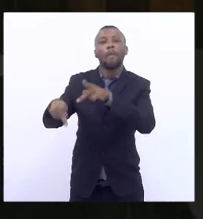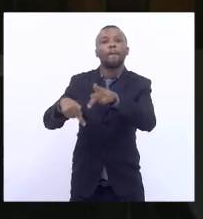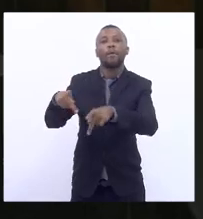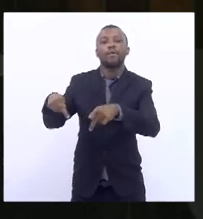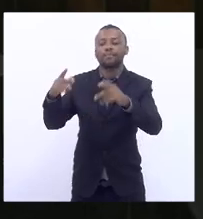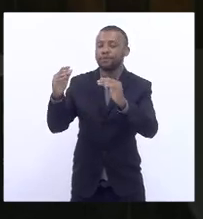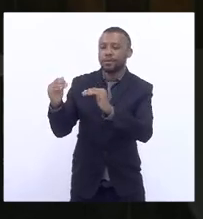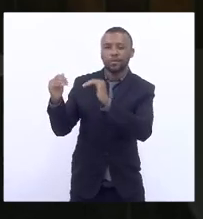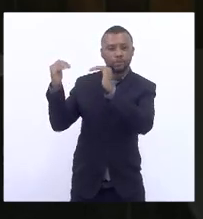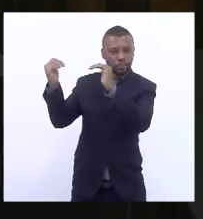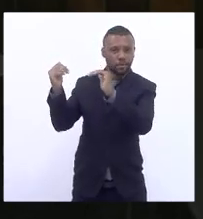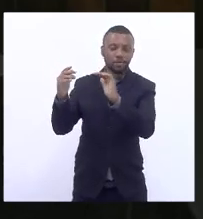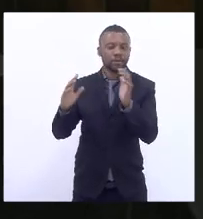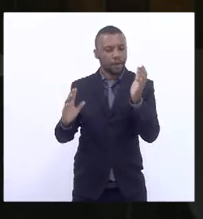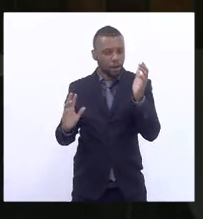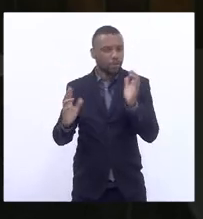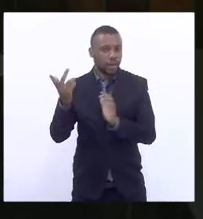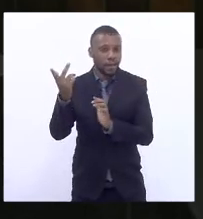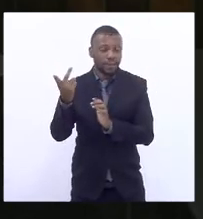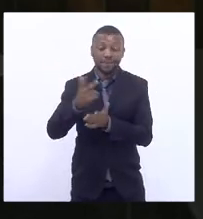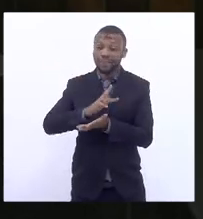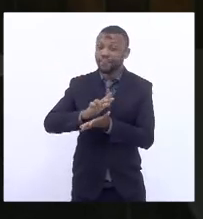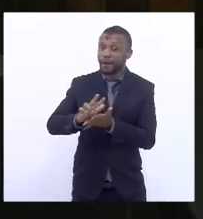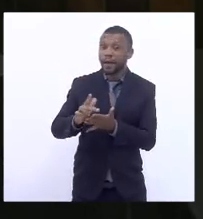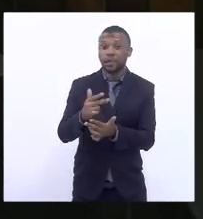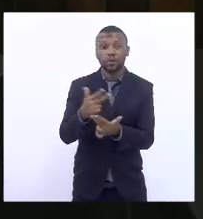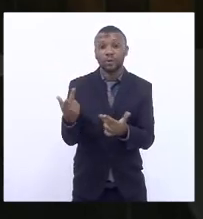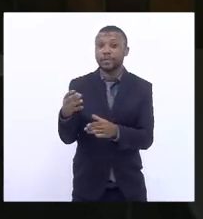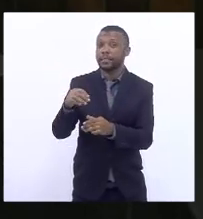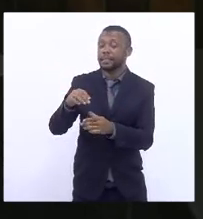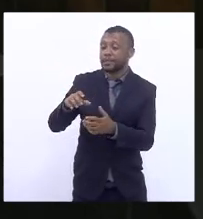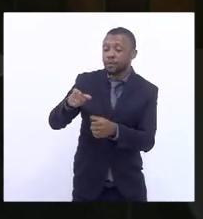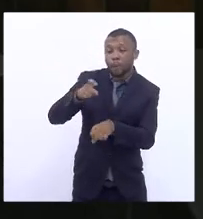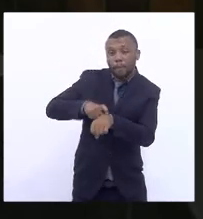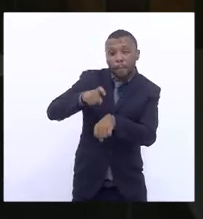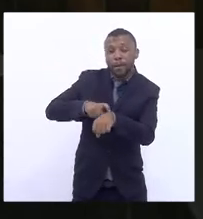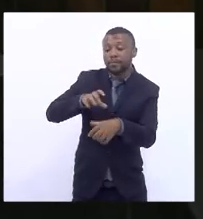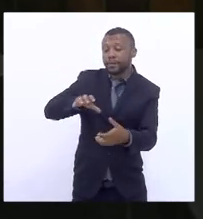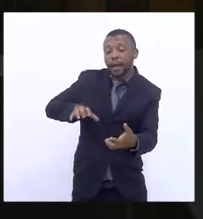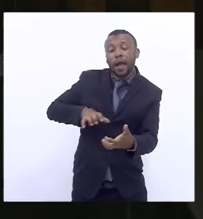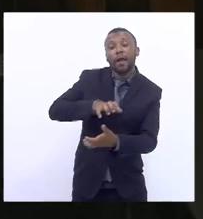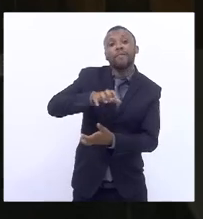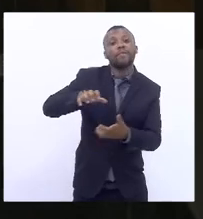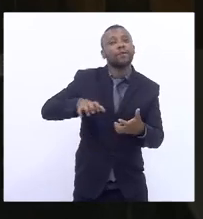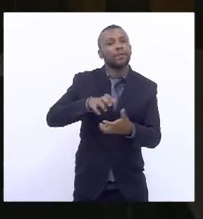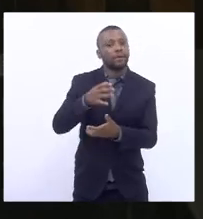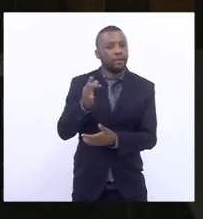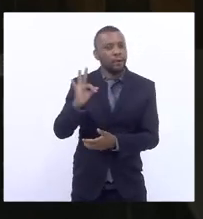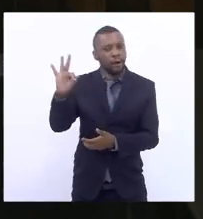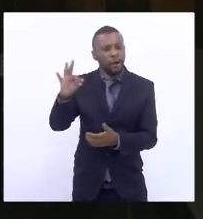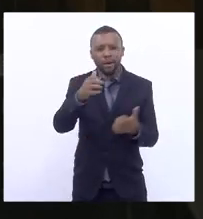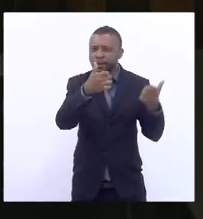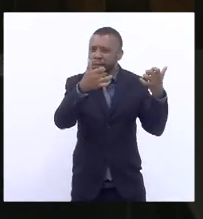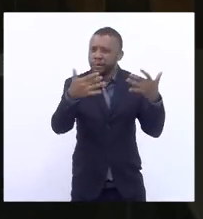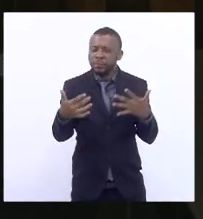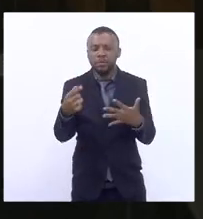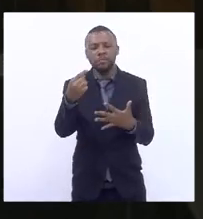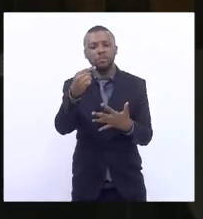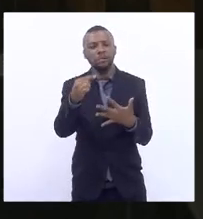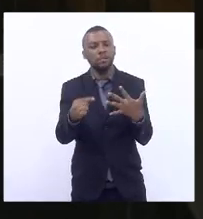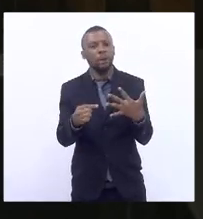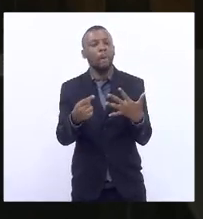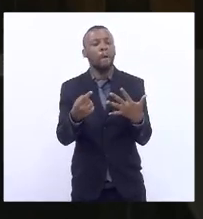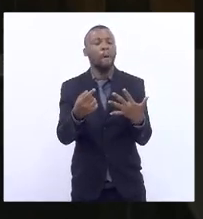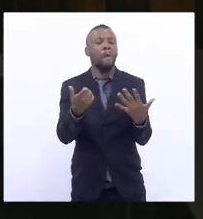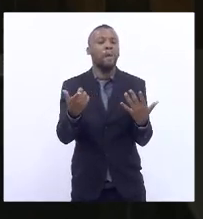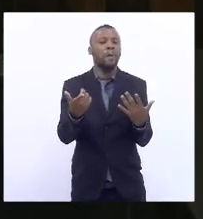isso que acontece, entre tantas outras coisas, na Revolução Francesa. E aqueles itens que foram muito falados, liberdade, igualdade,